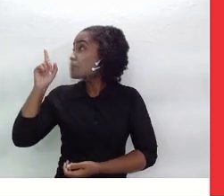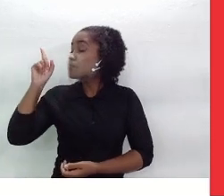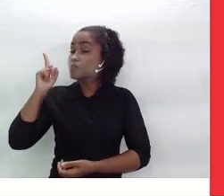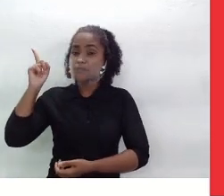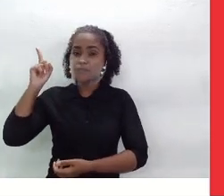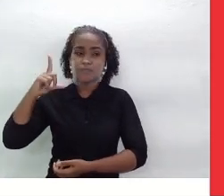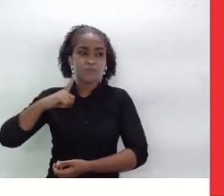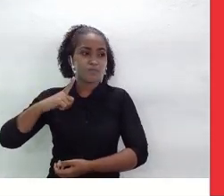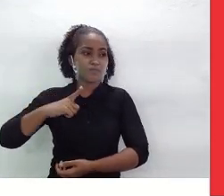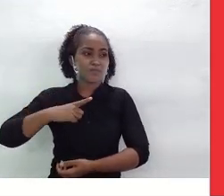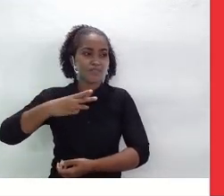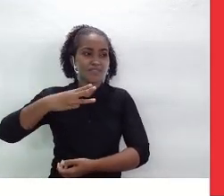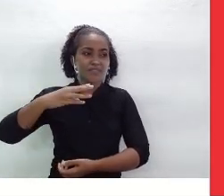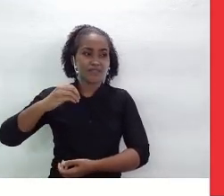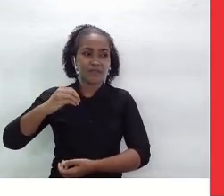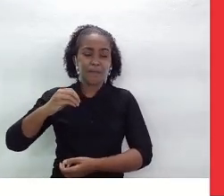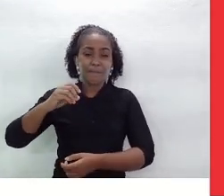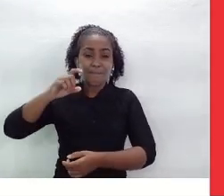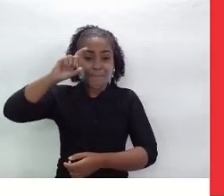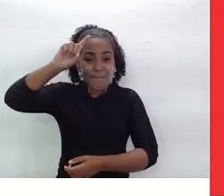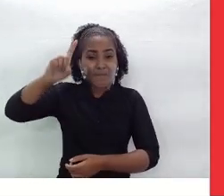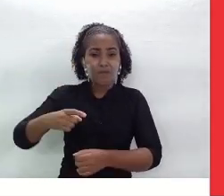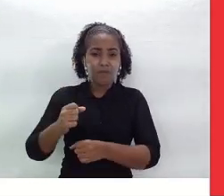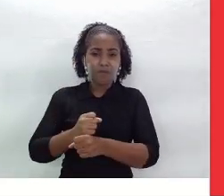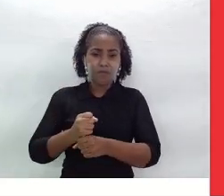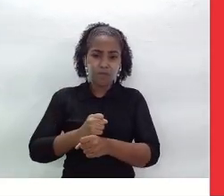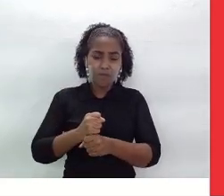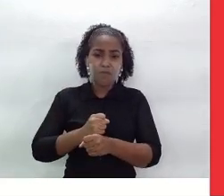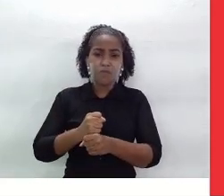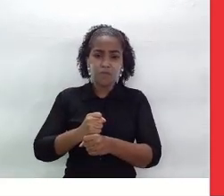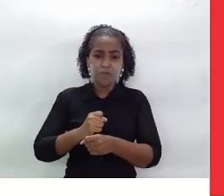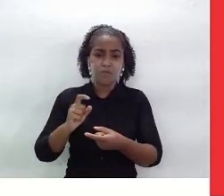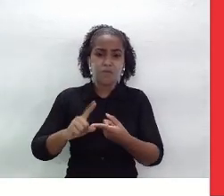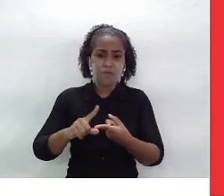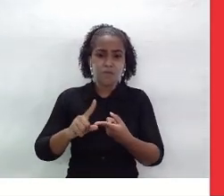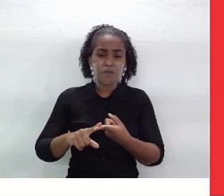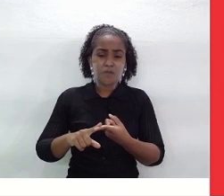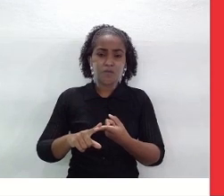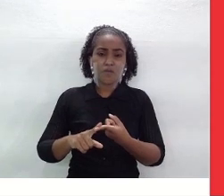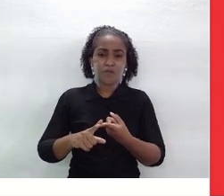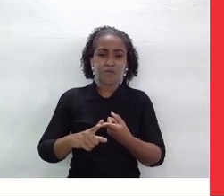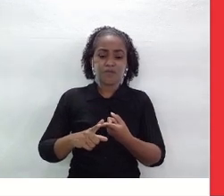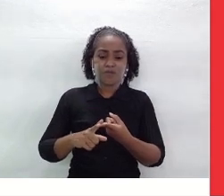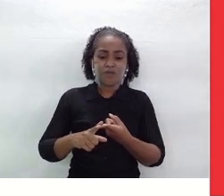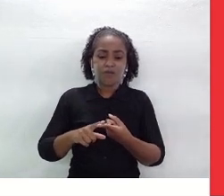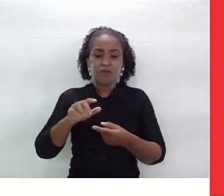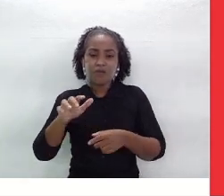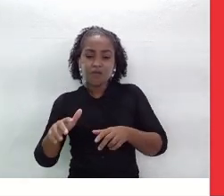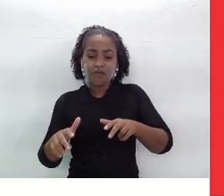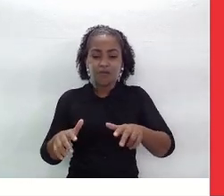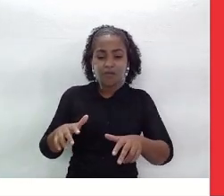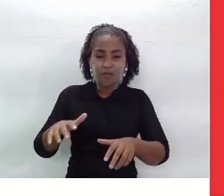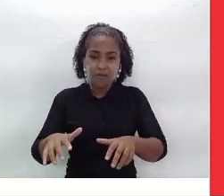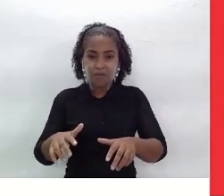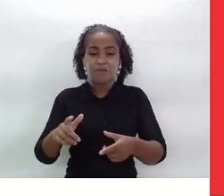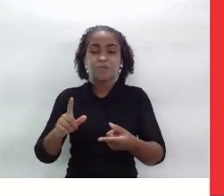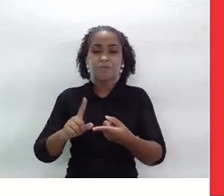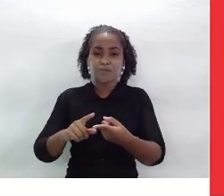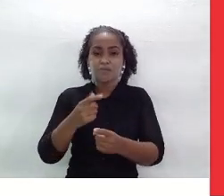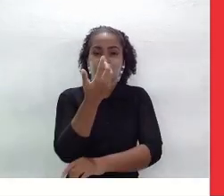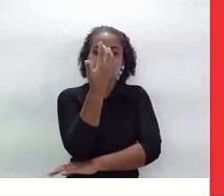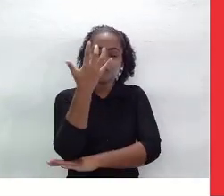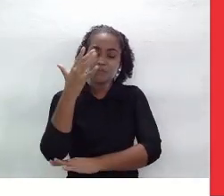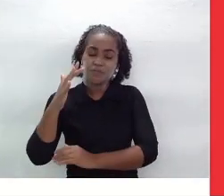há 300 milhões de anos atrás, tem a existência de dinossauros e de plantas, né? Ou